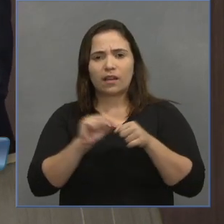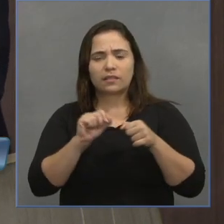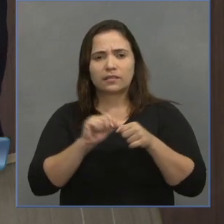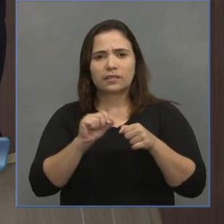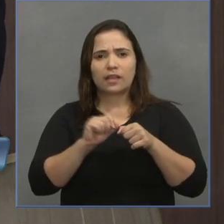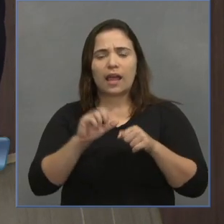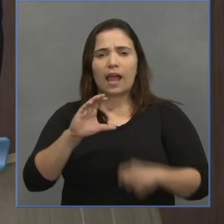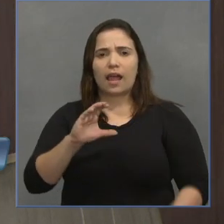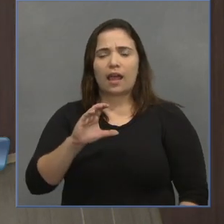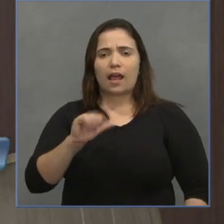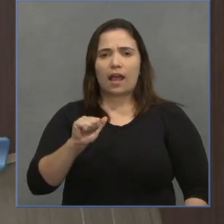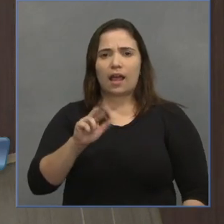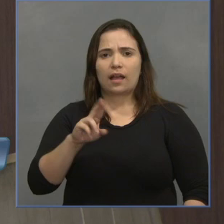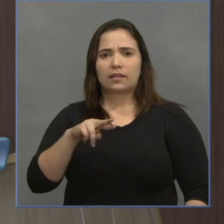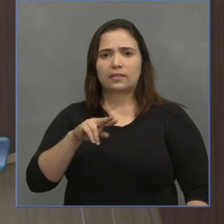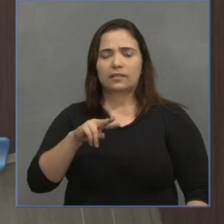doce,